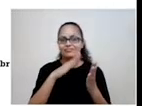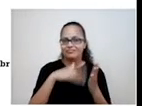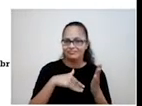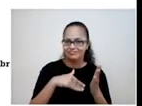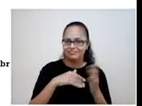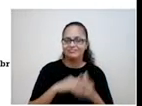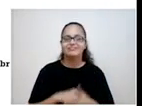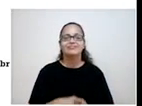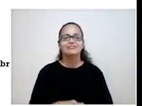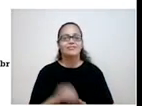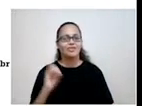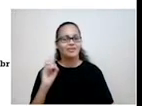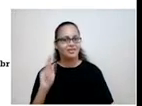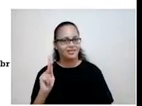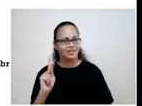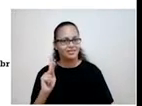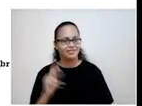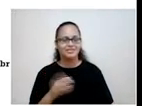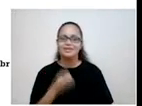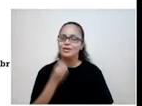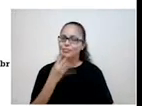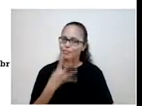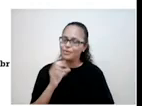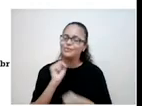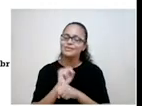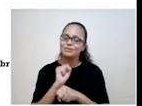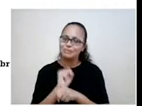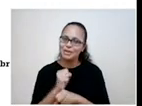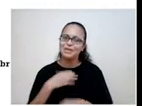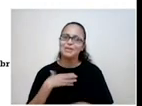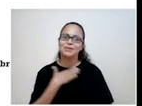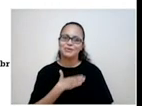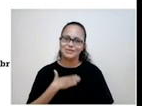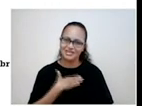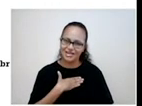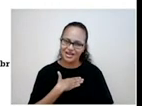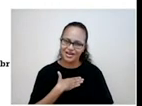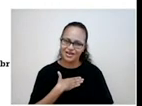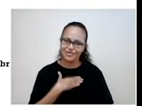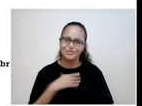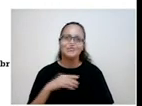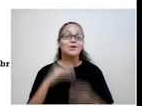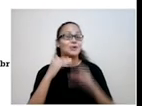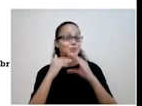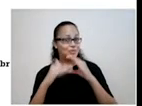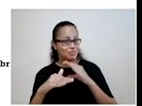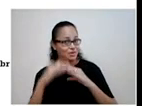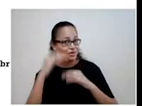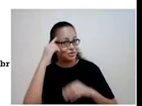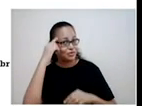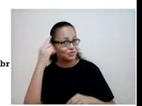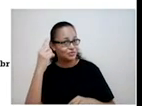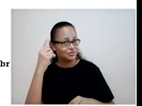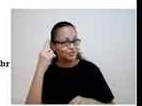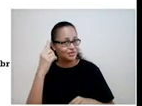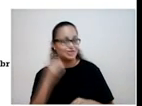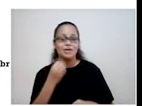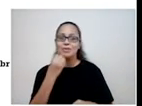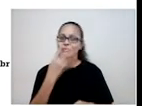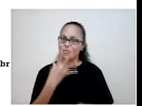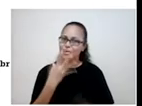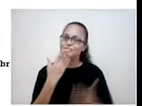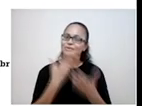Michelangelo, ok? Bom, espero que tenham gostado. Ao lado está meu contato, caso tenham dúvidas, e